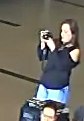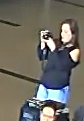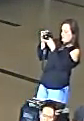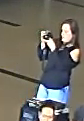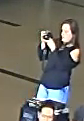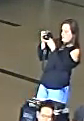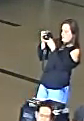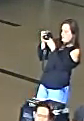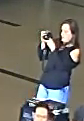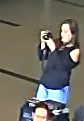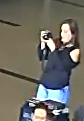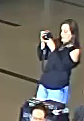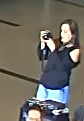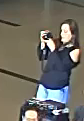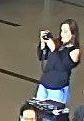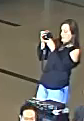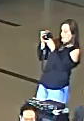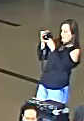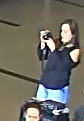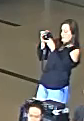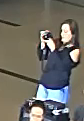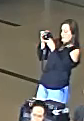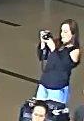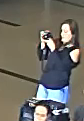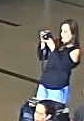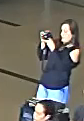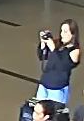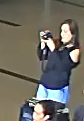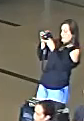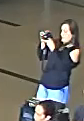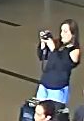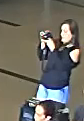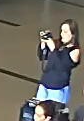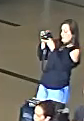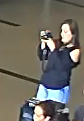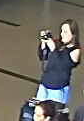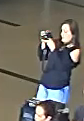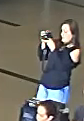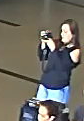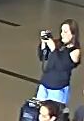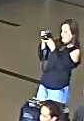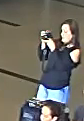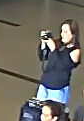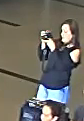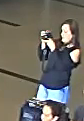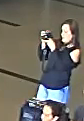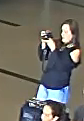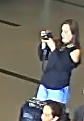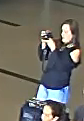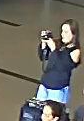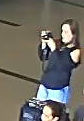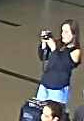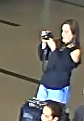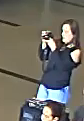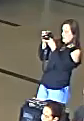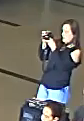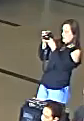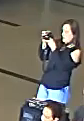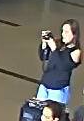pega e fala de acessibilidade minuto na questão pera aí não fale um não falei isso não he pera